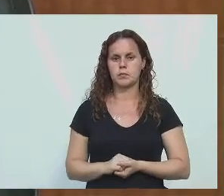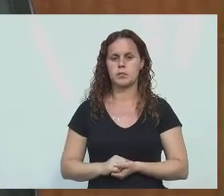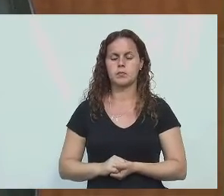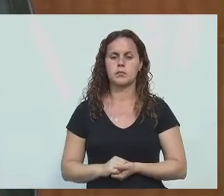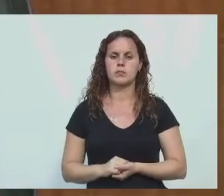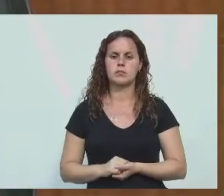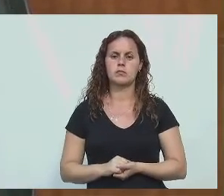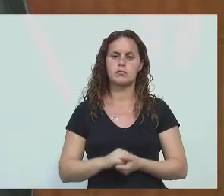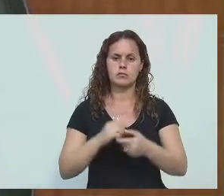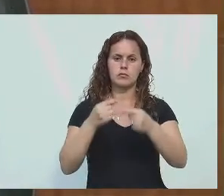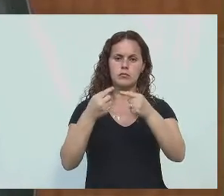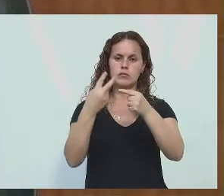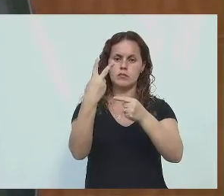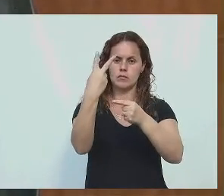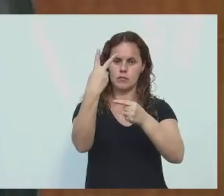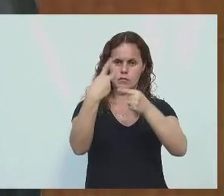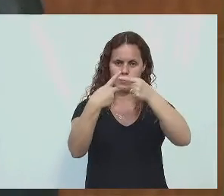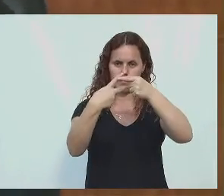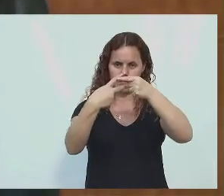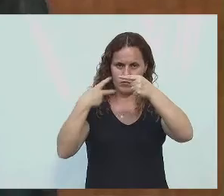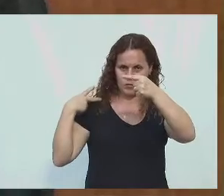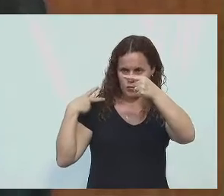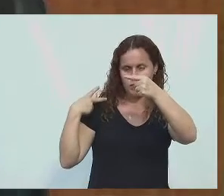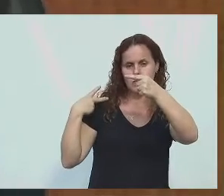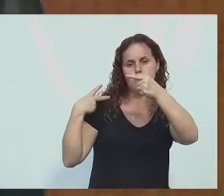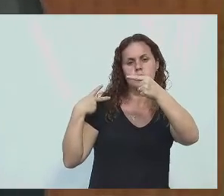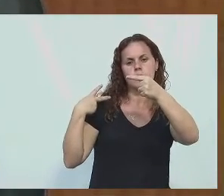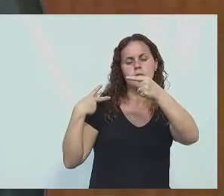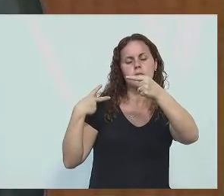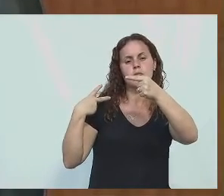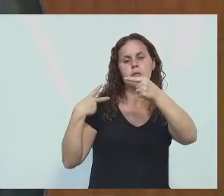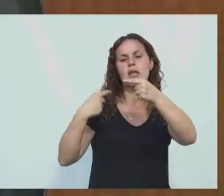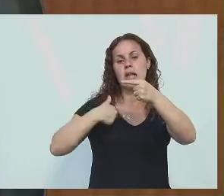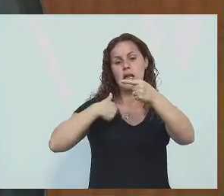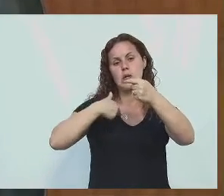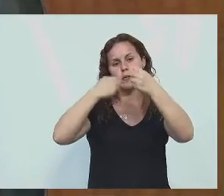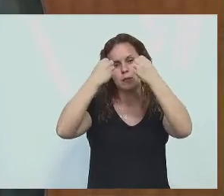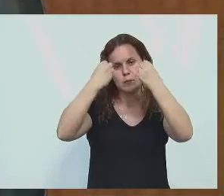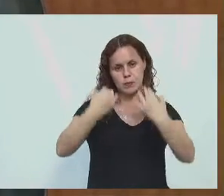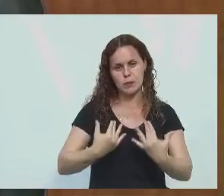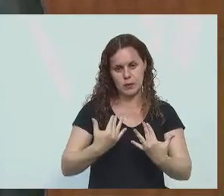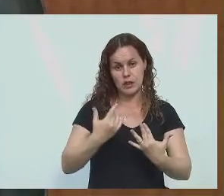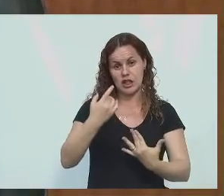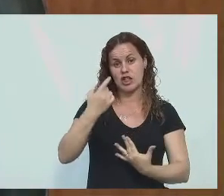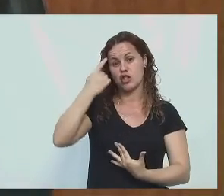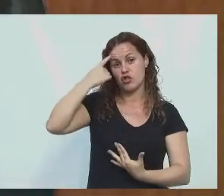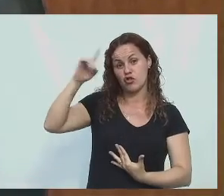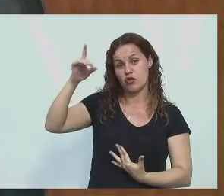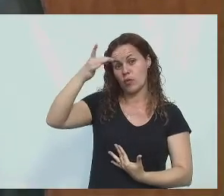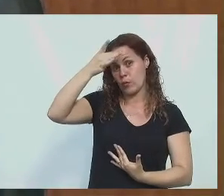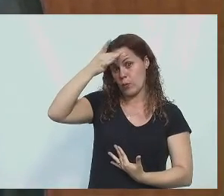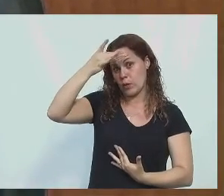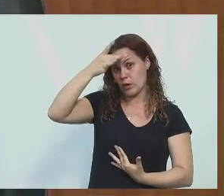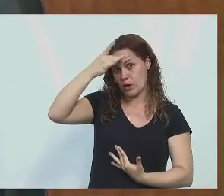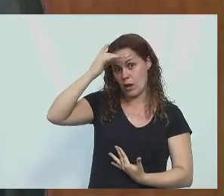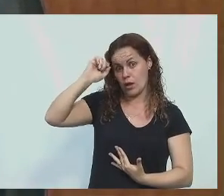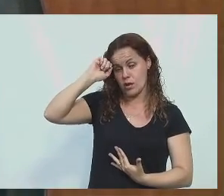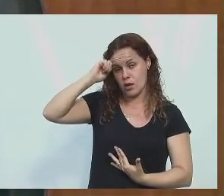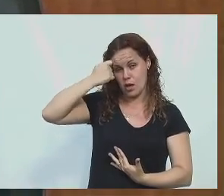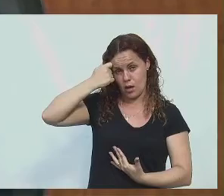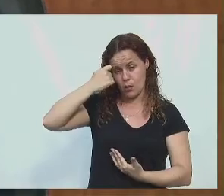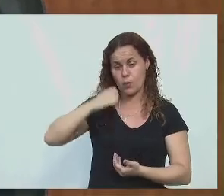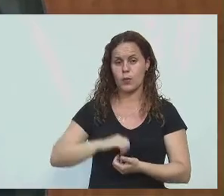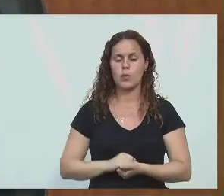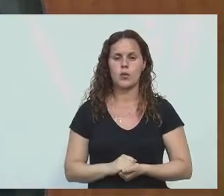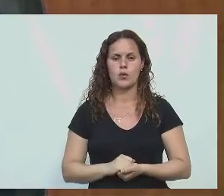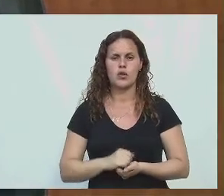Há duas semanas atrás, eu falei a respeito do Dia da Consciência Negra, que nós